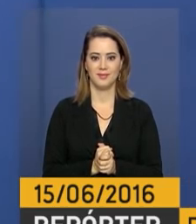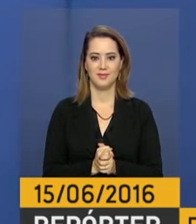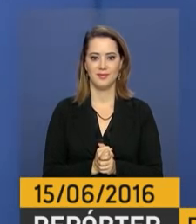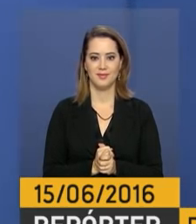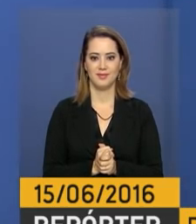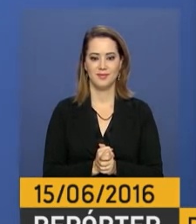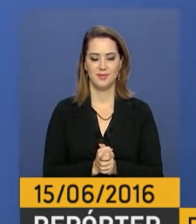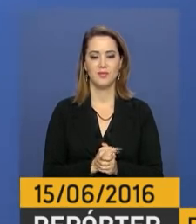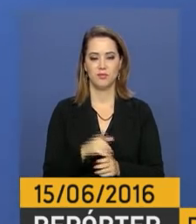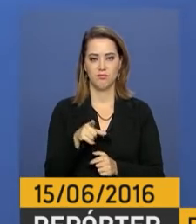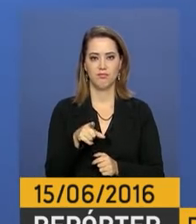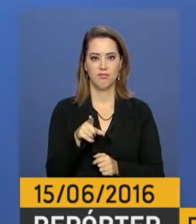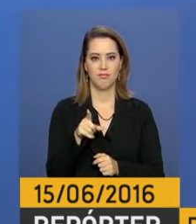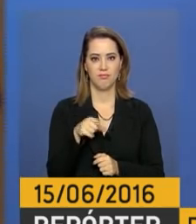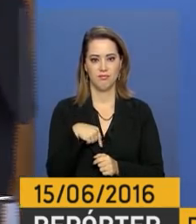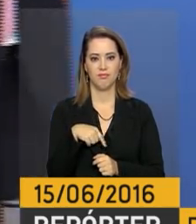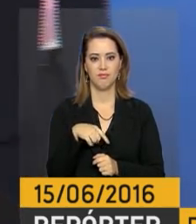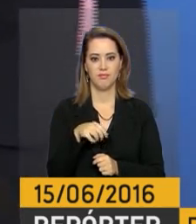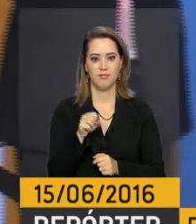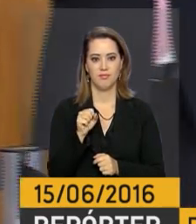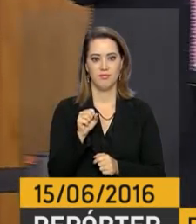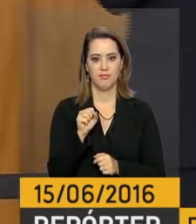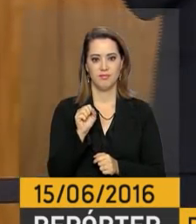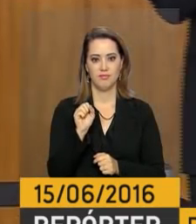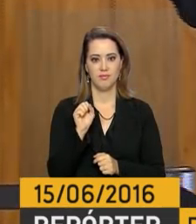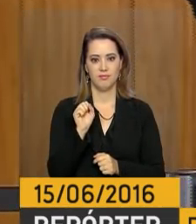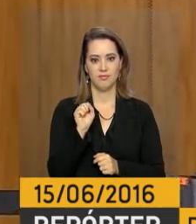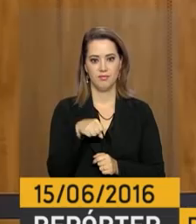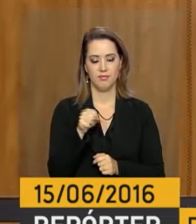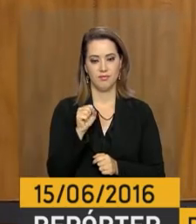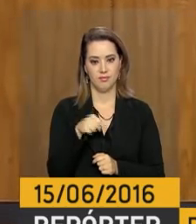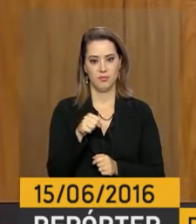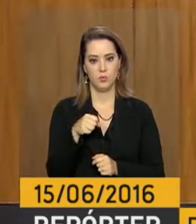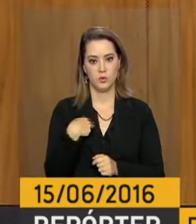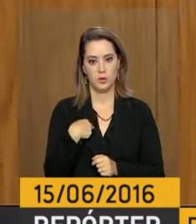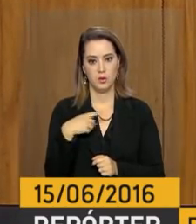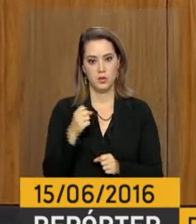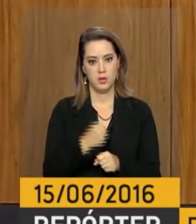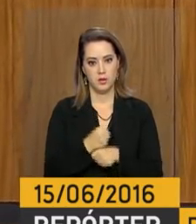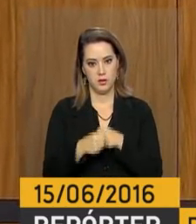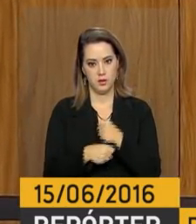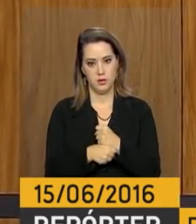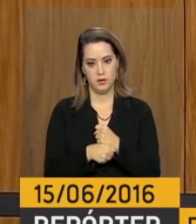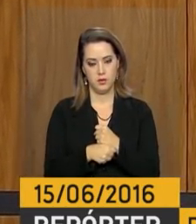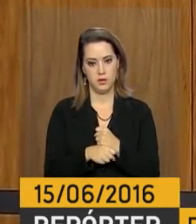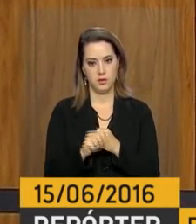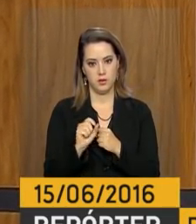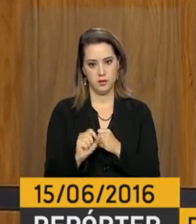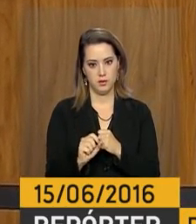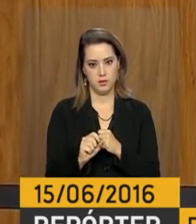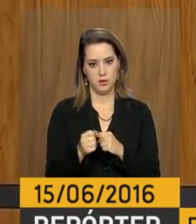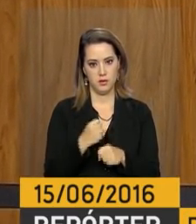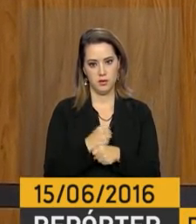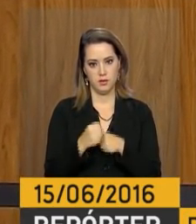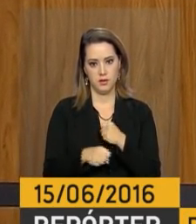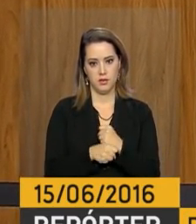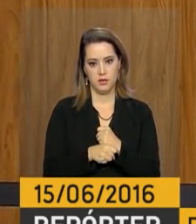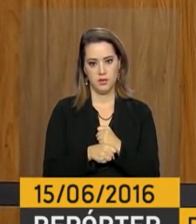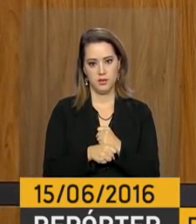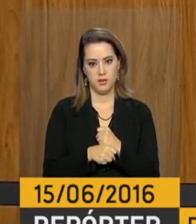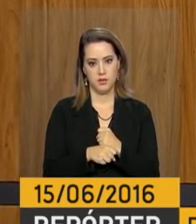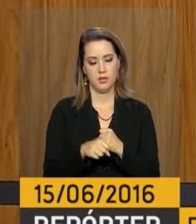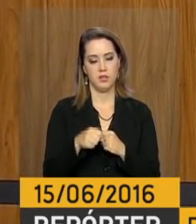Admitindo que o Congresso aprove esse ano, o 10 eh seria 2025. Só contar no dedinho.